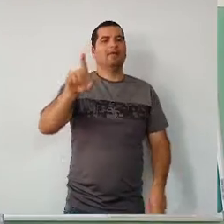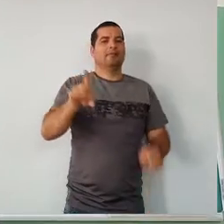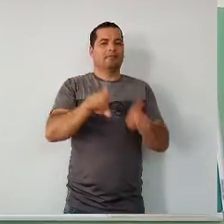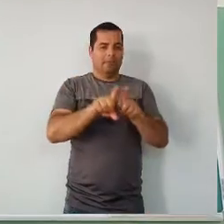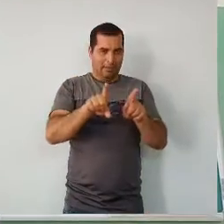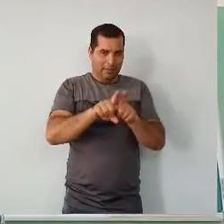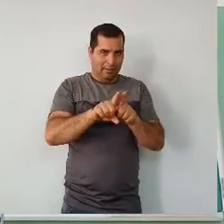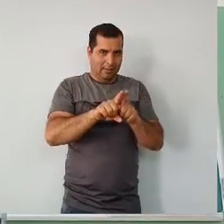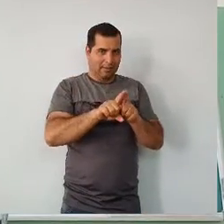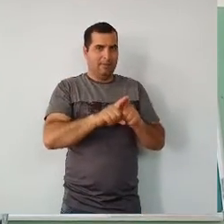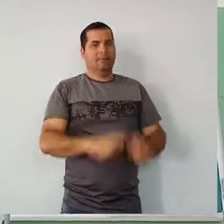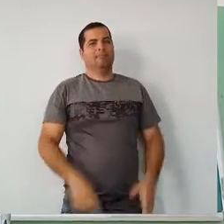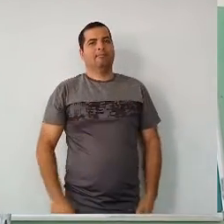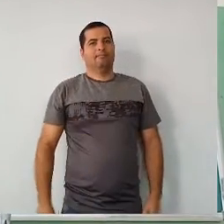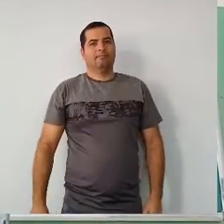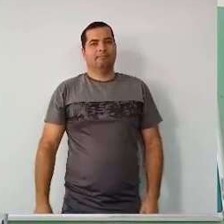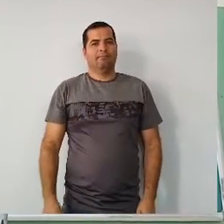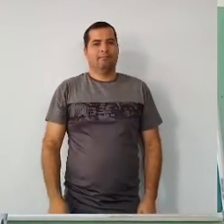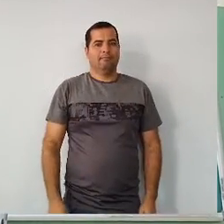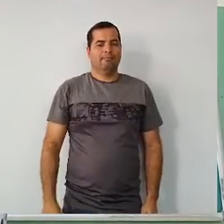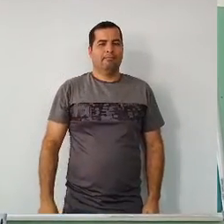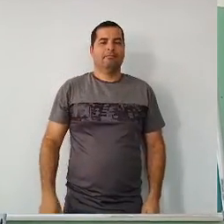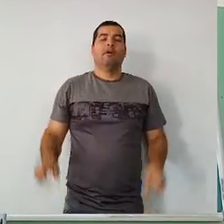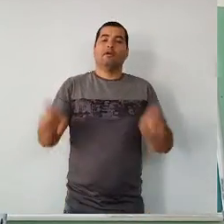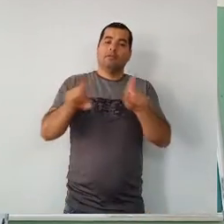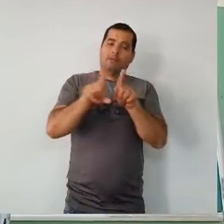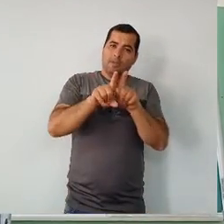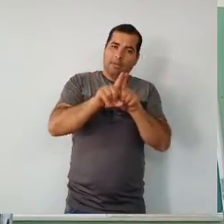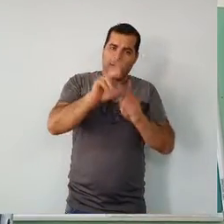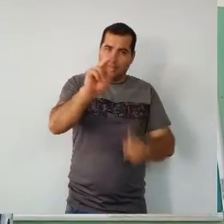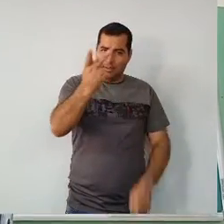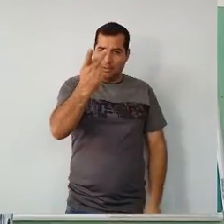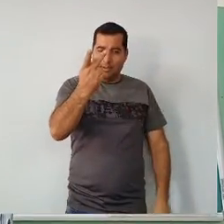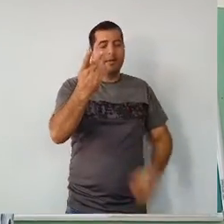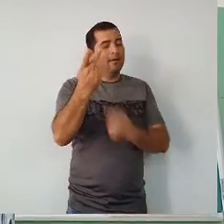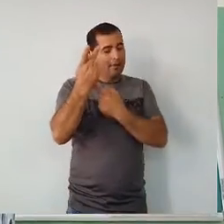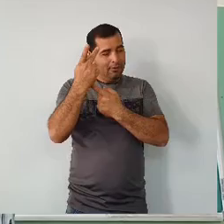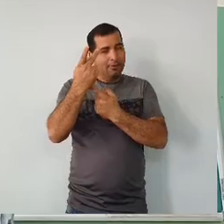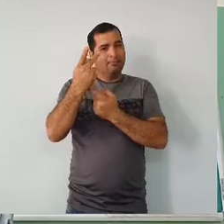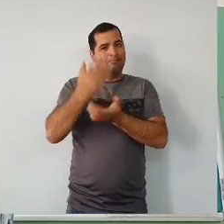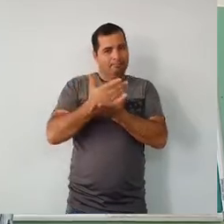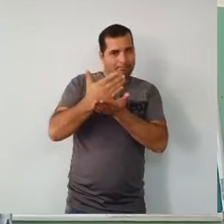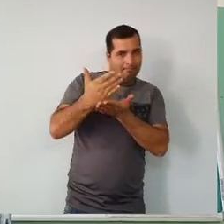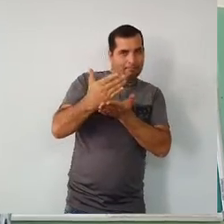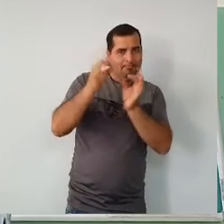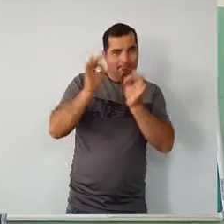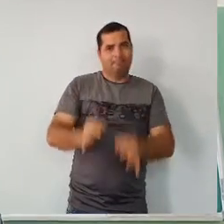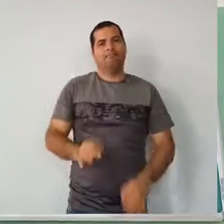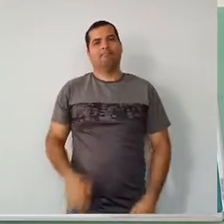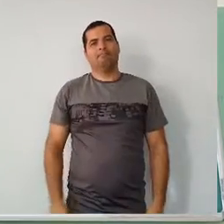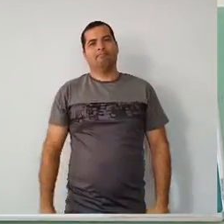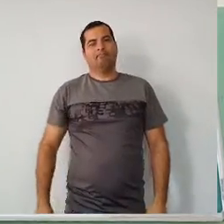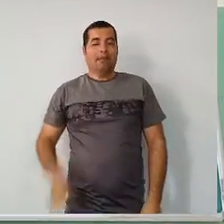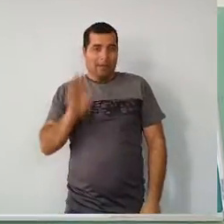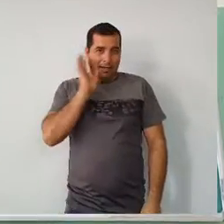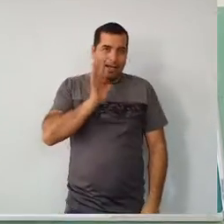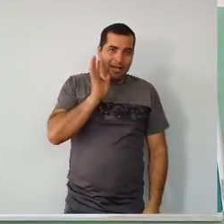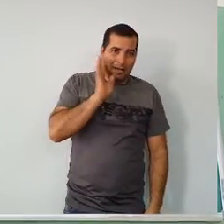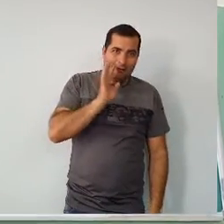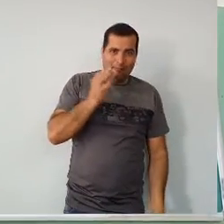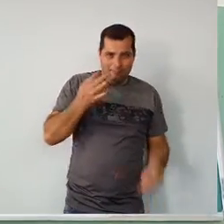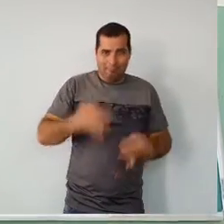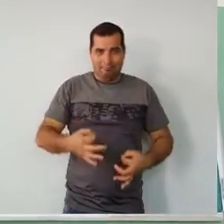motor, não é? A hélice também começa com a letra H. Olha